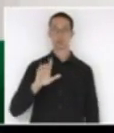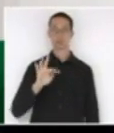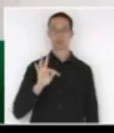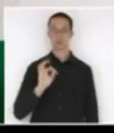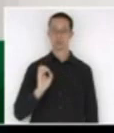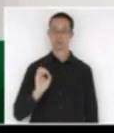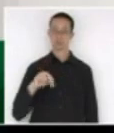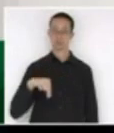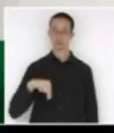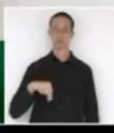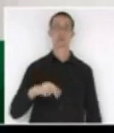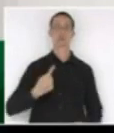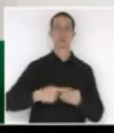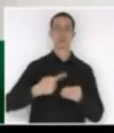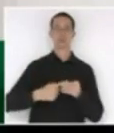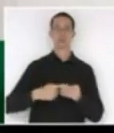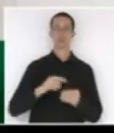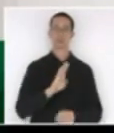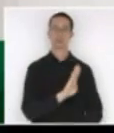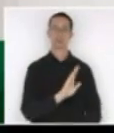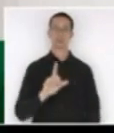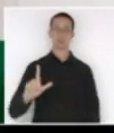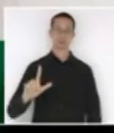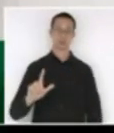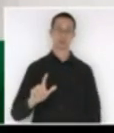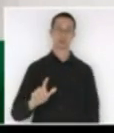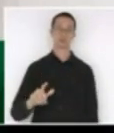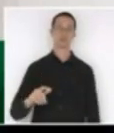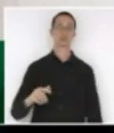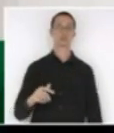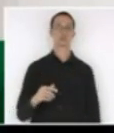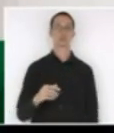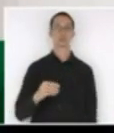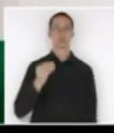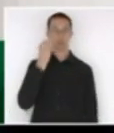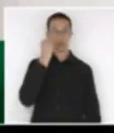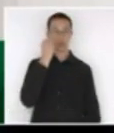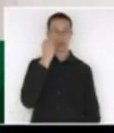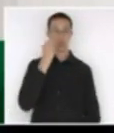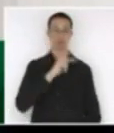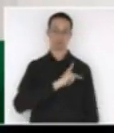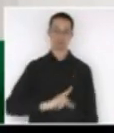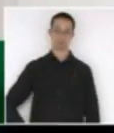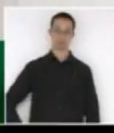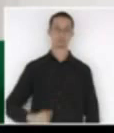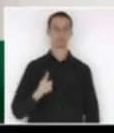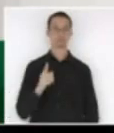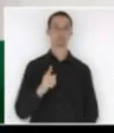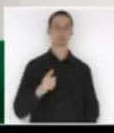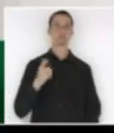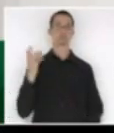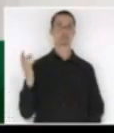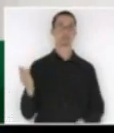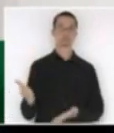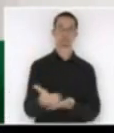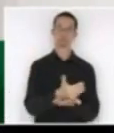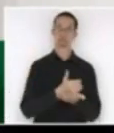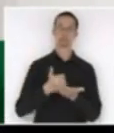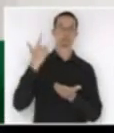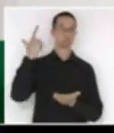era o vice-presidente, concorreu à presidência e se mostrou bom de voto nessa ocasião,